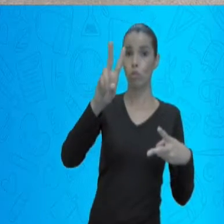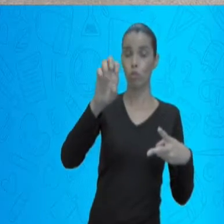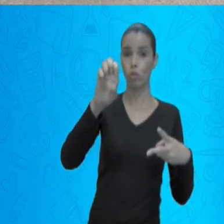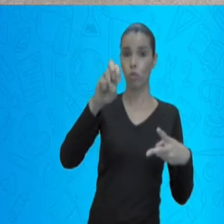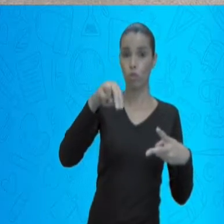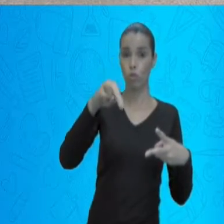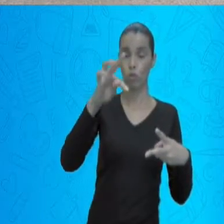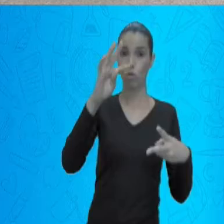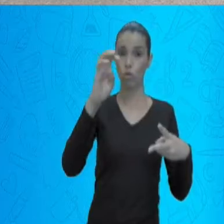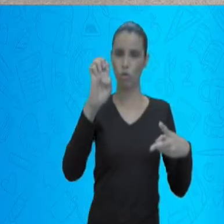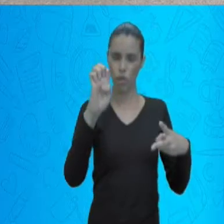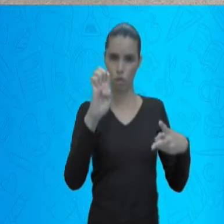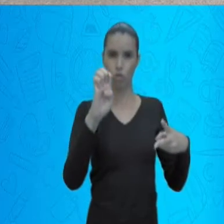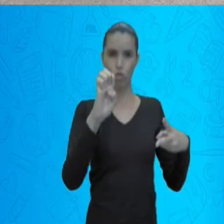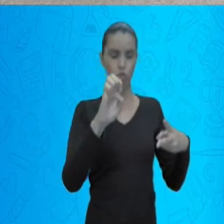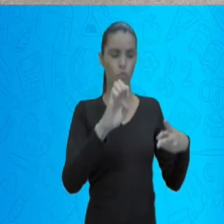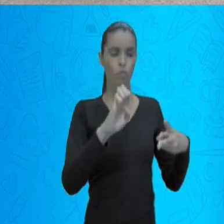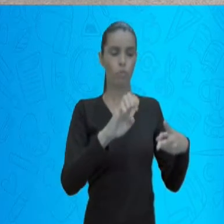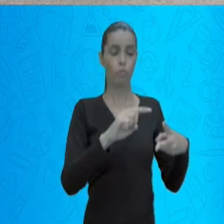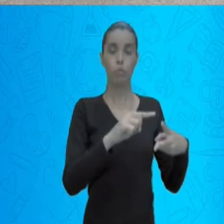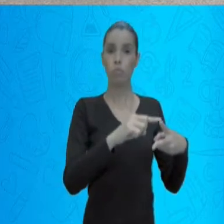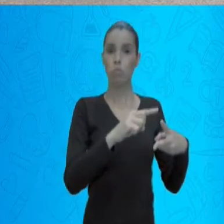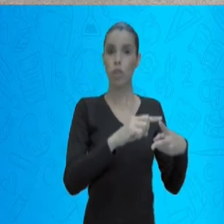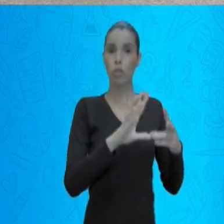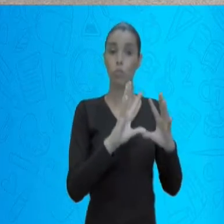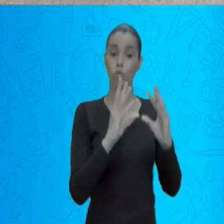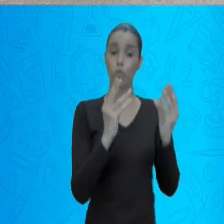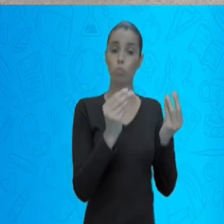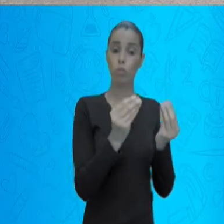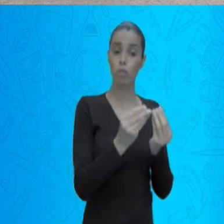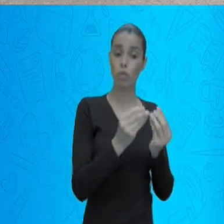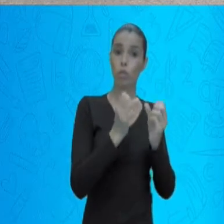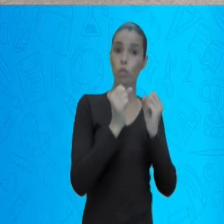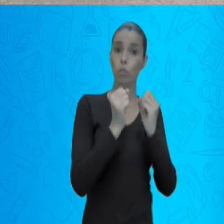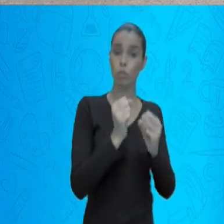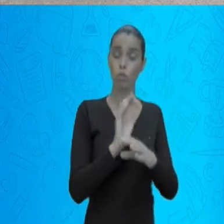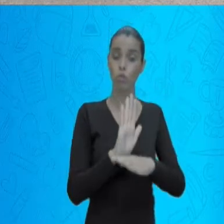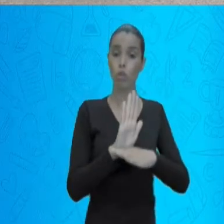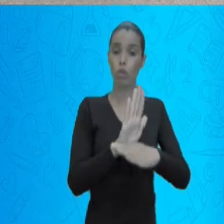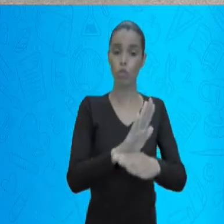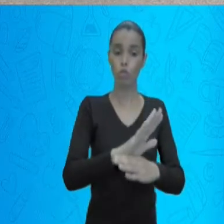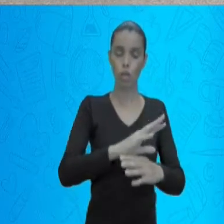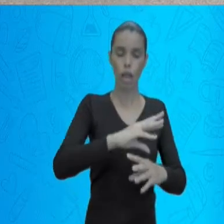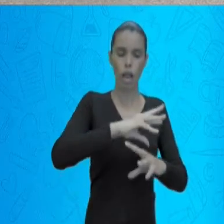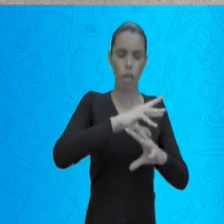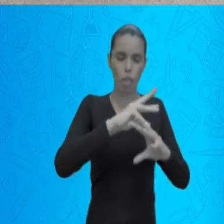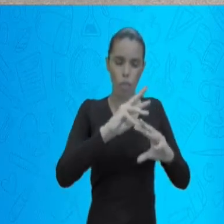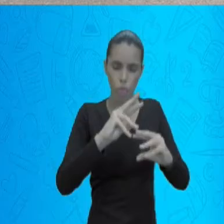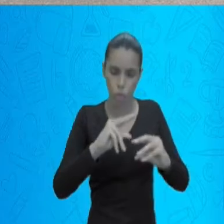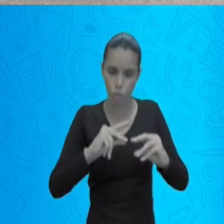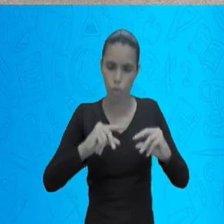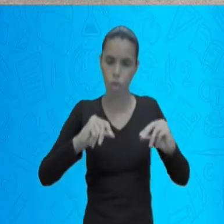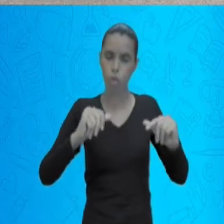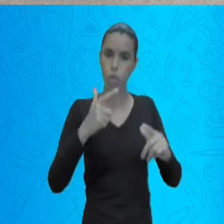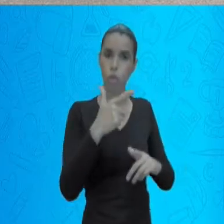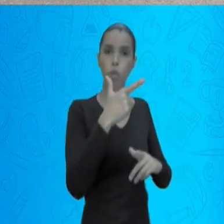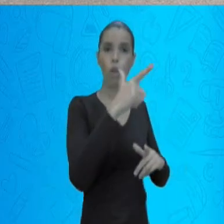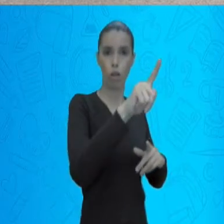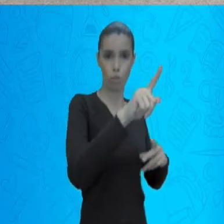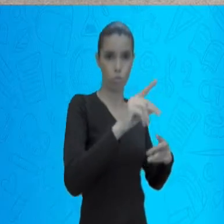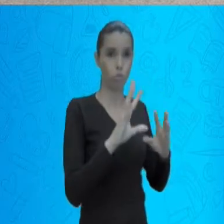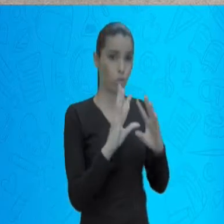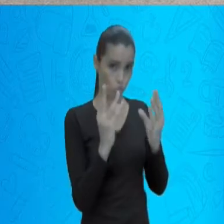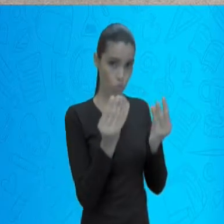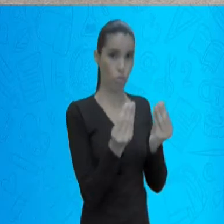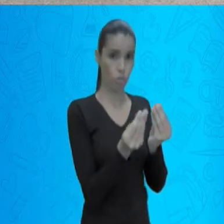capaz de dissolver outra substância. O que é o soluto? Substância